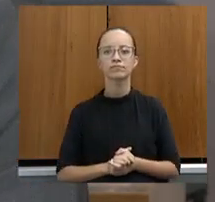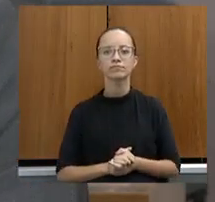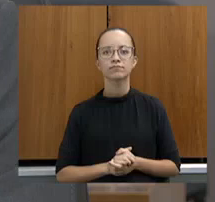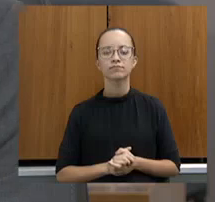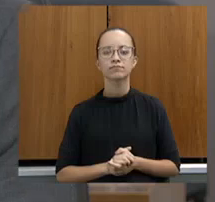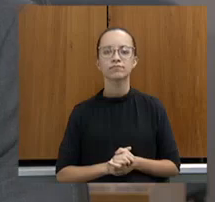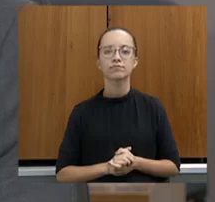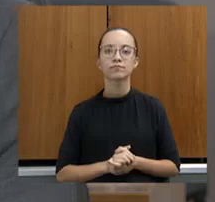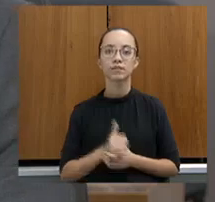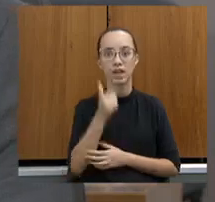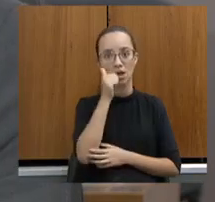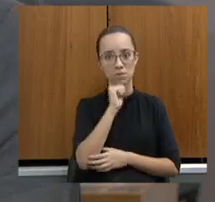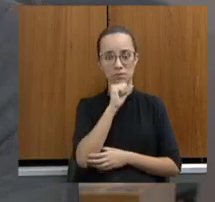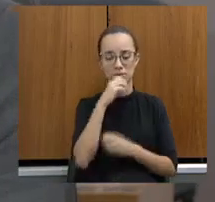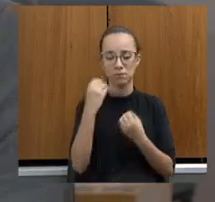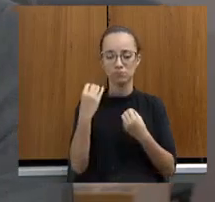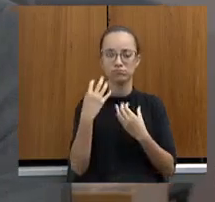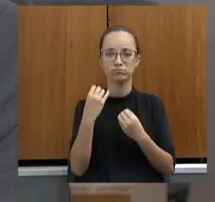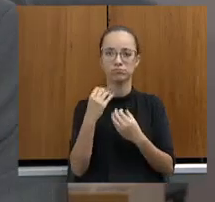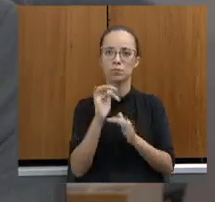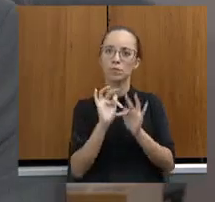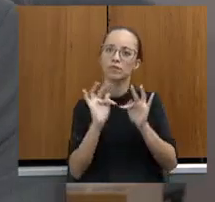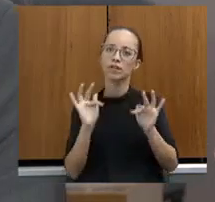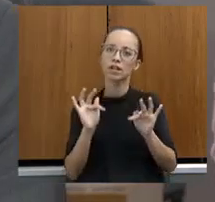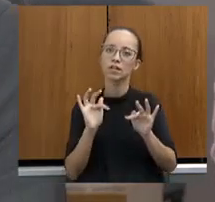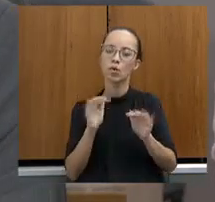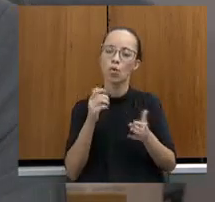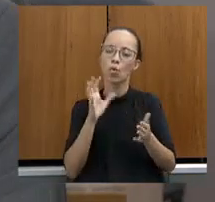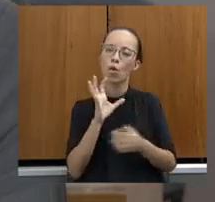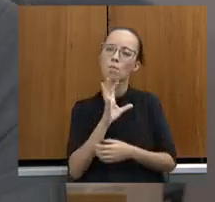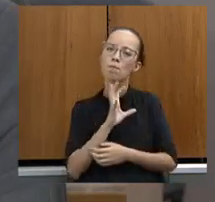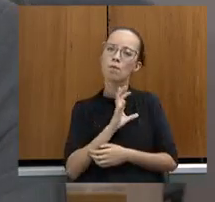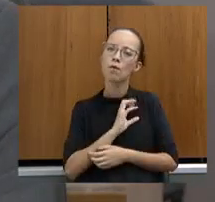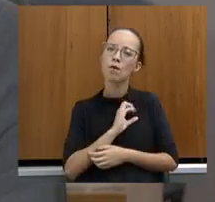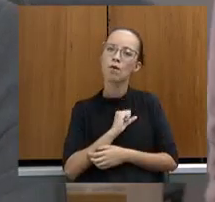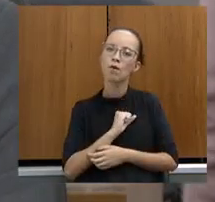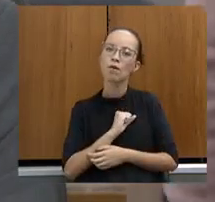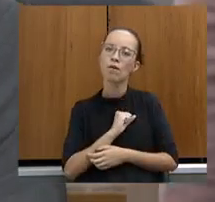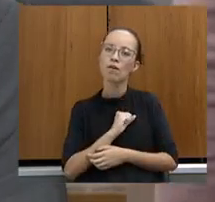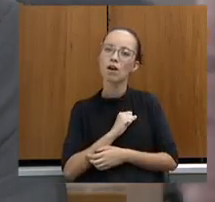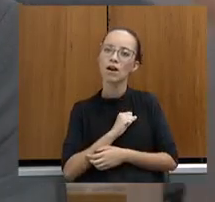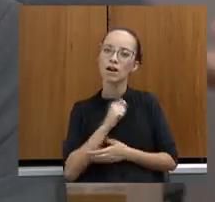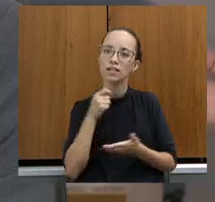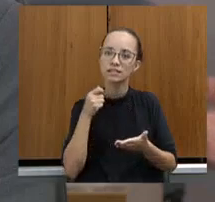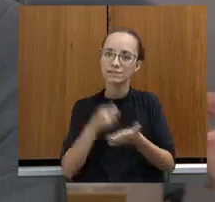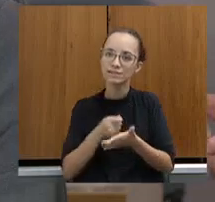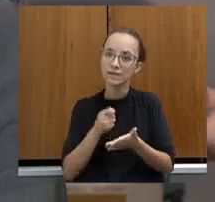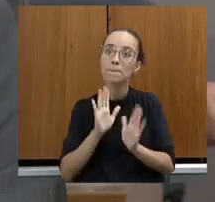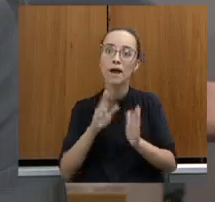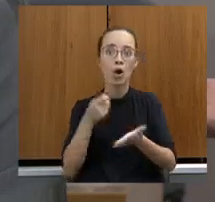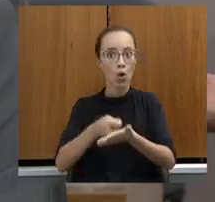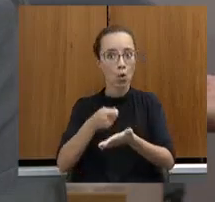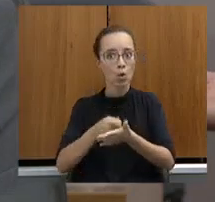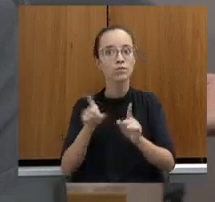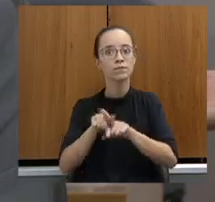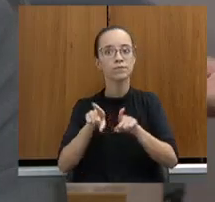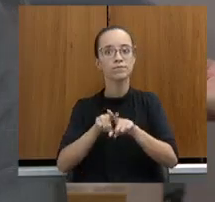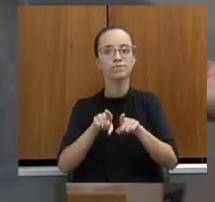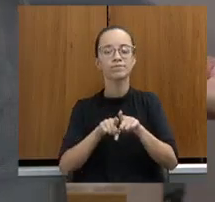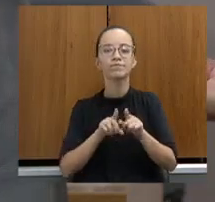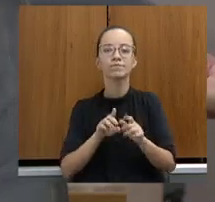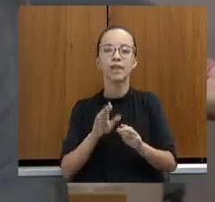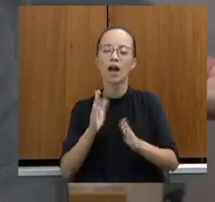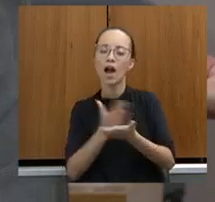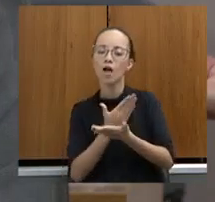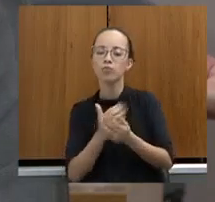minha mãe ela me criou com uma frase que é amor exigente né assim olha a gente ama mas a gente cobra também a gente exige né